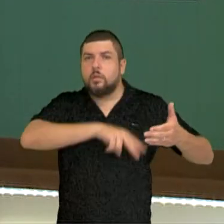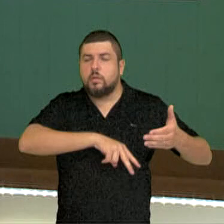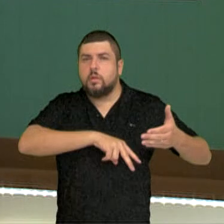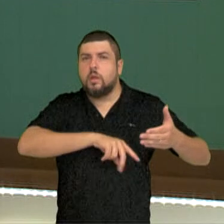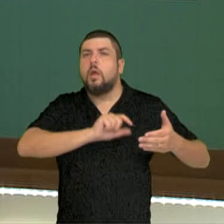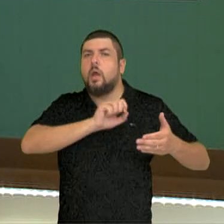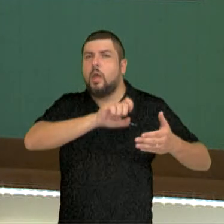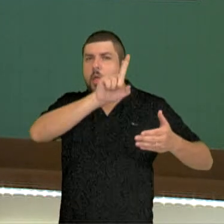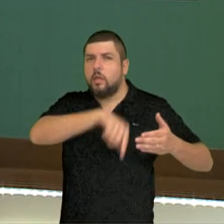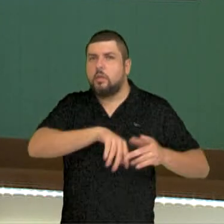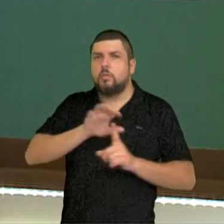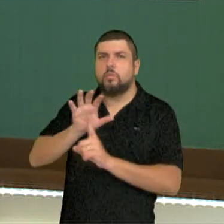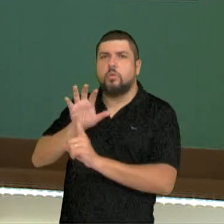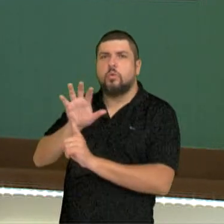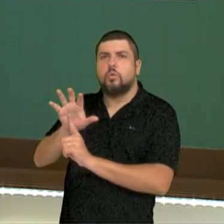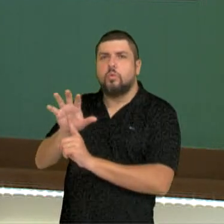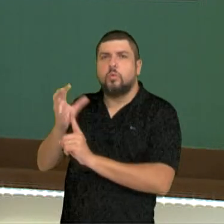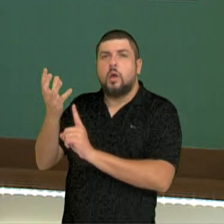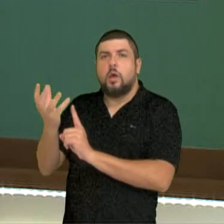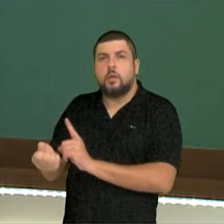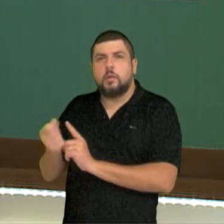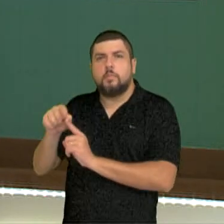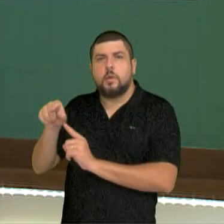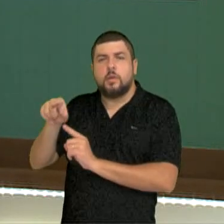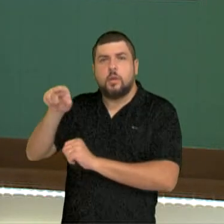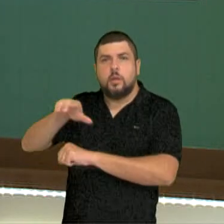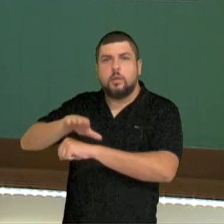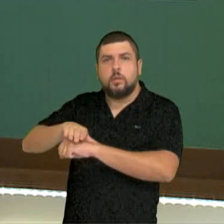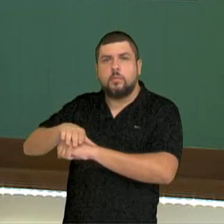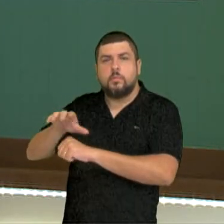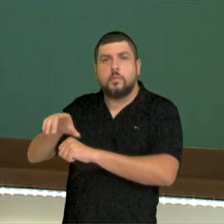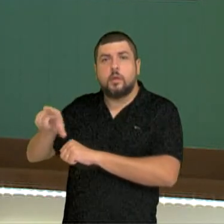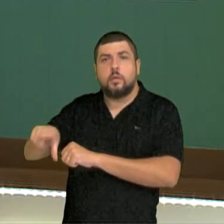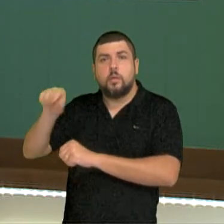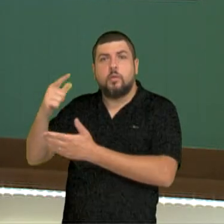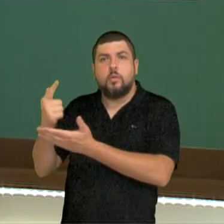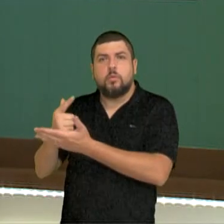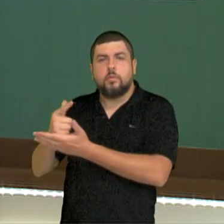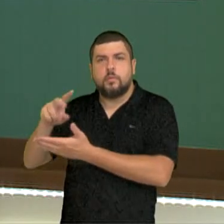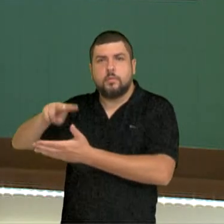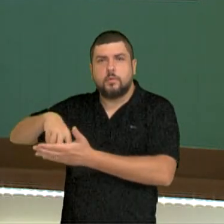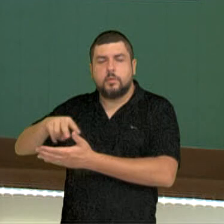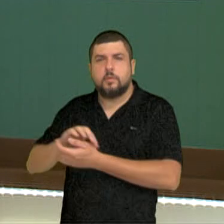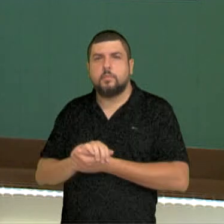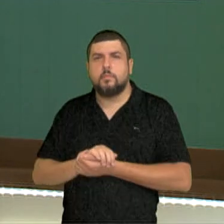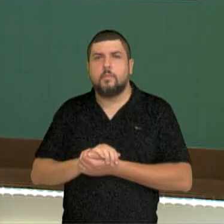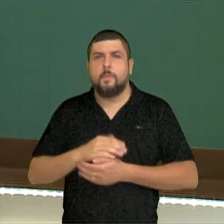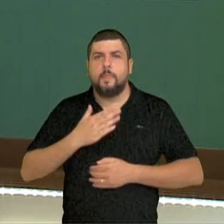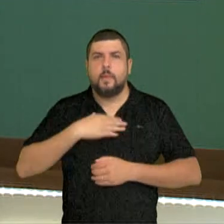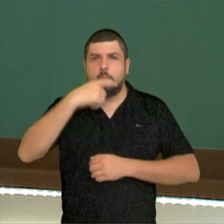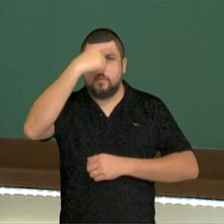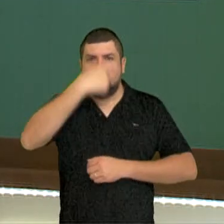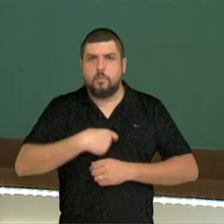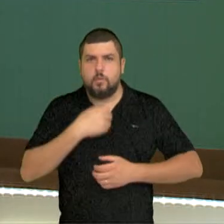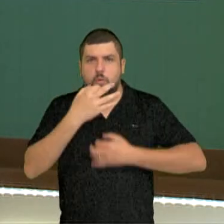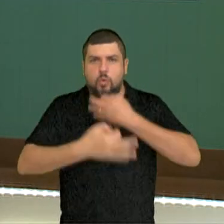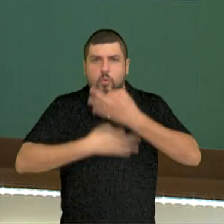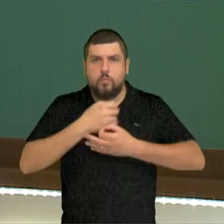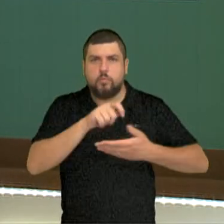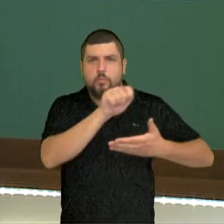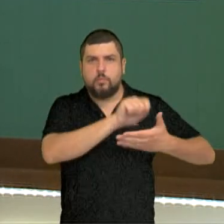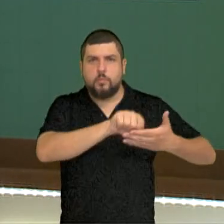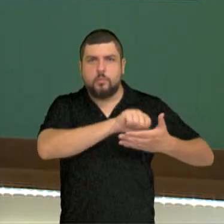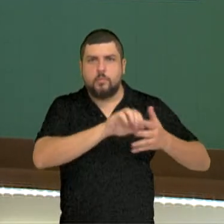a tua argumentação. É convencer alguém com os teus argumentos, sejam eles quais forem,